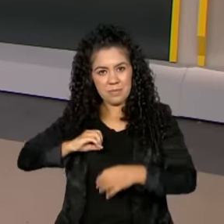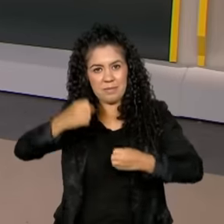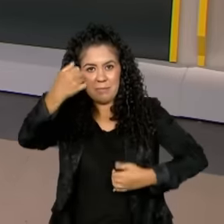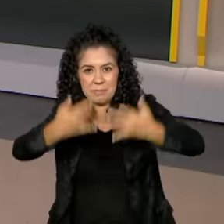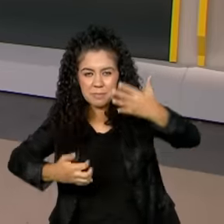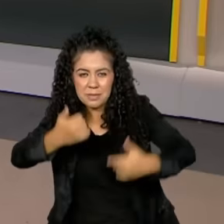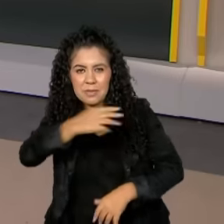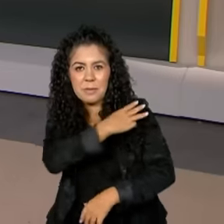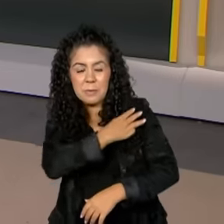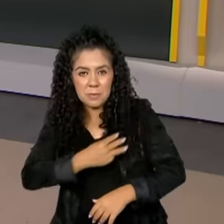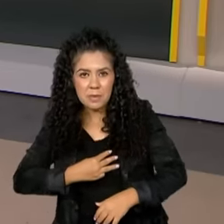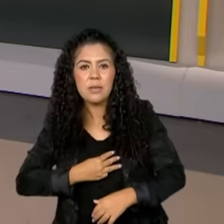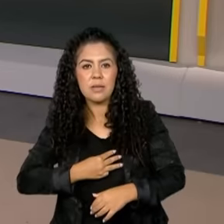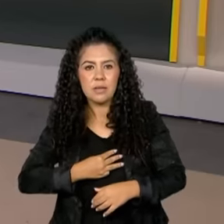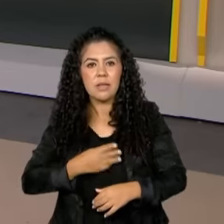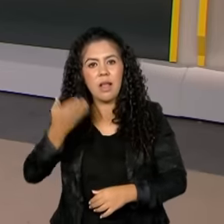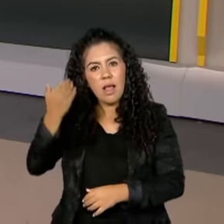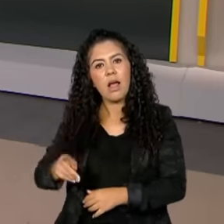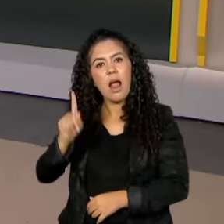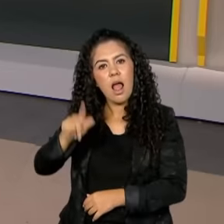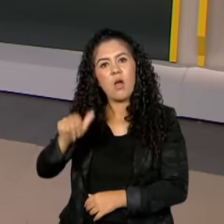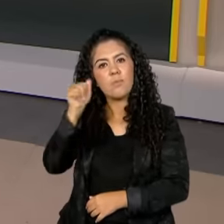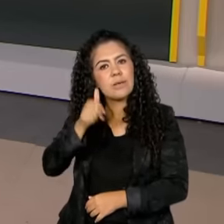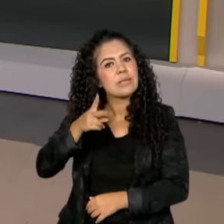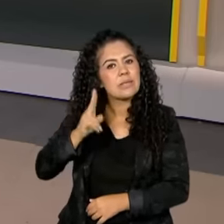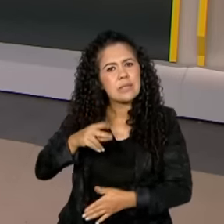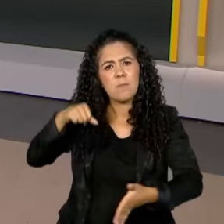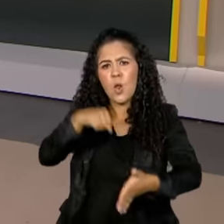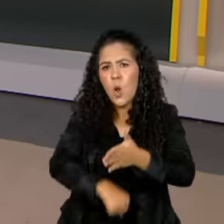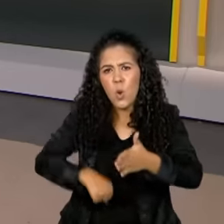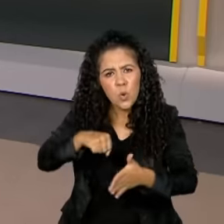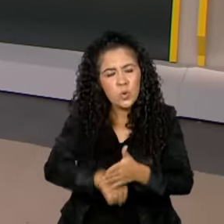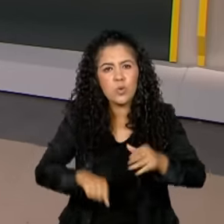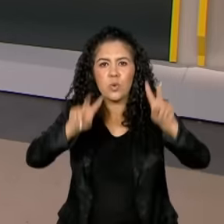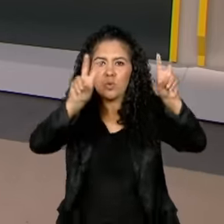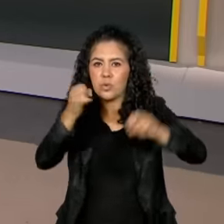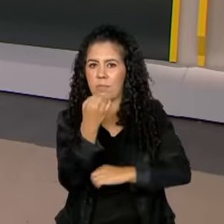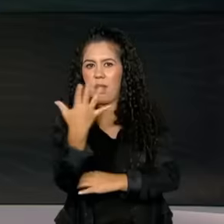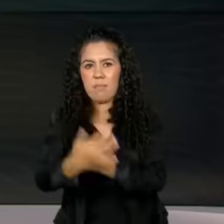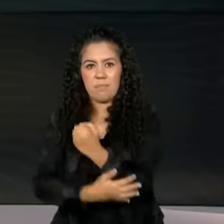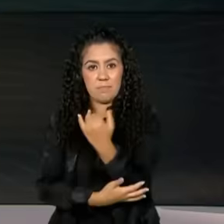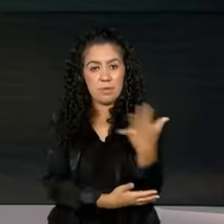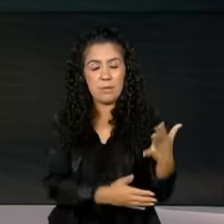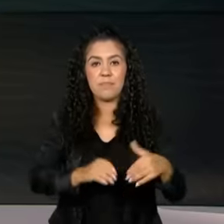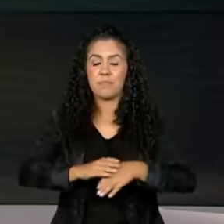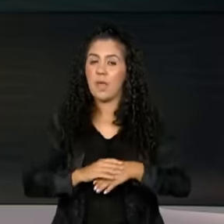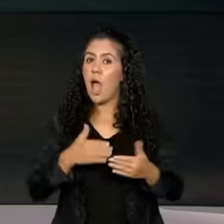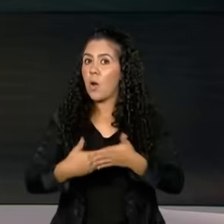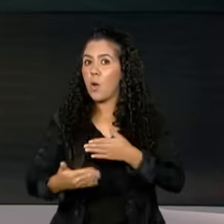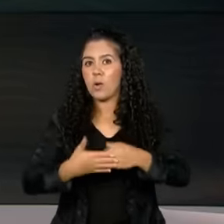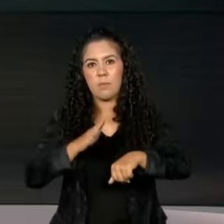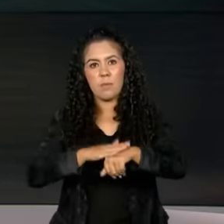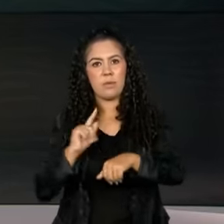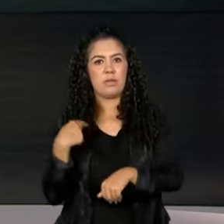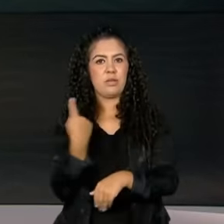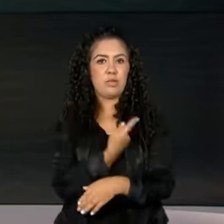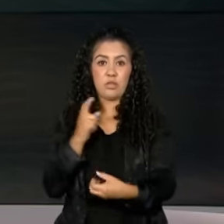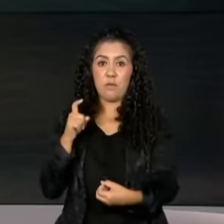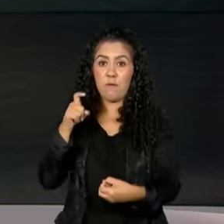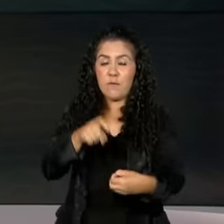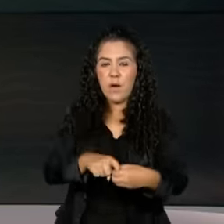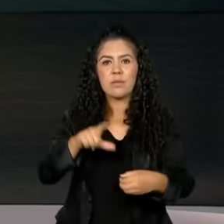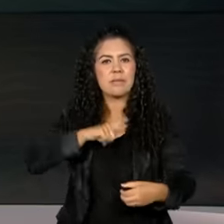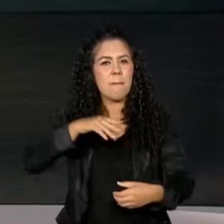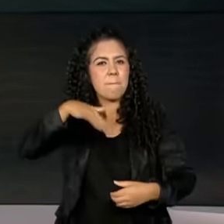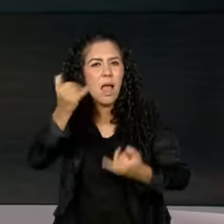Clima, Marina Silva, uma mulher que sempre viveu e lutou pela causa ambiental. Nós voltamos a qualquer momento com